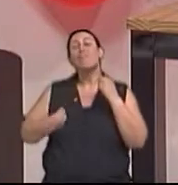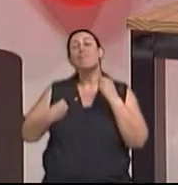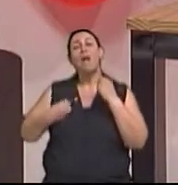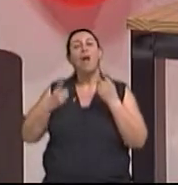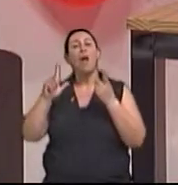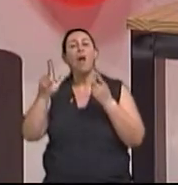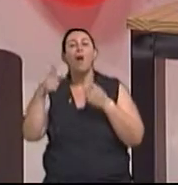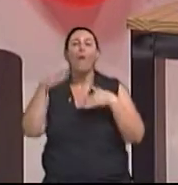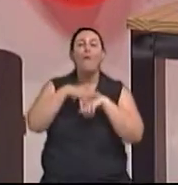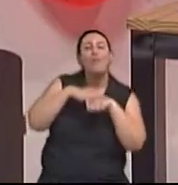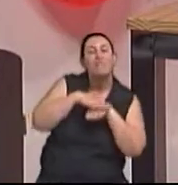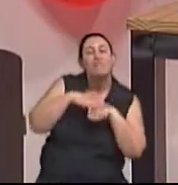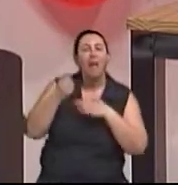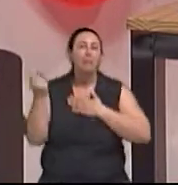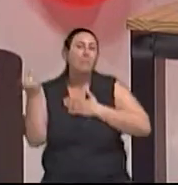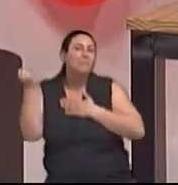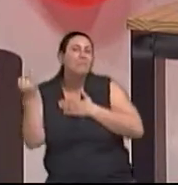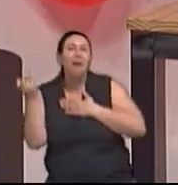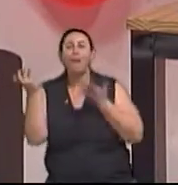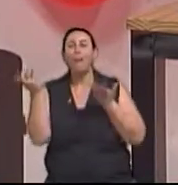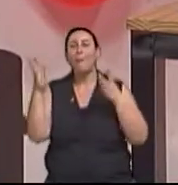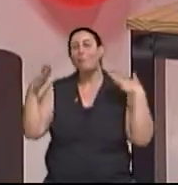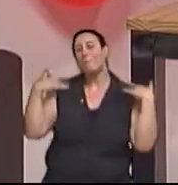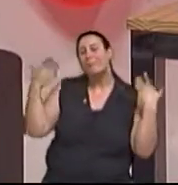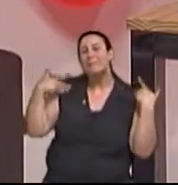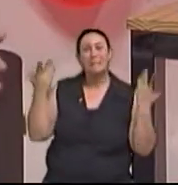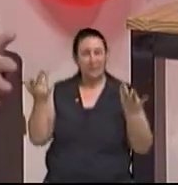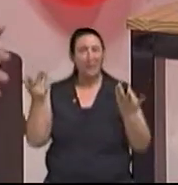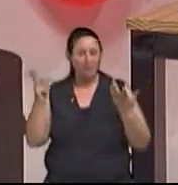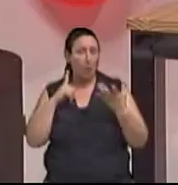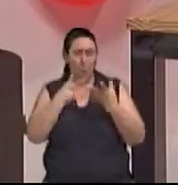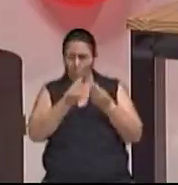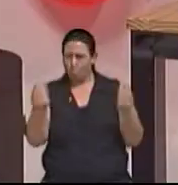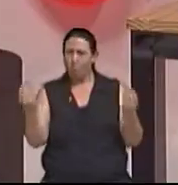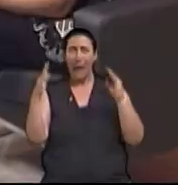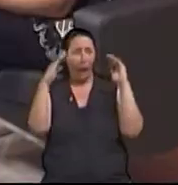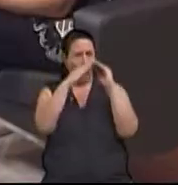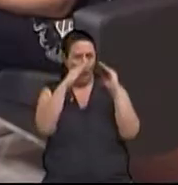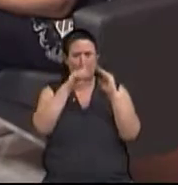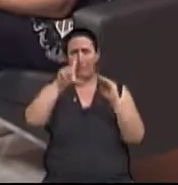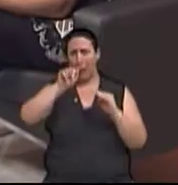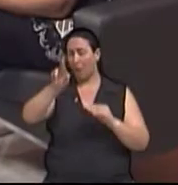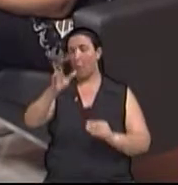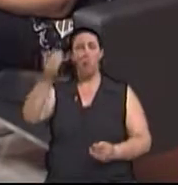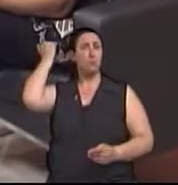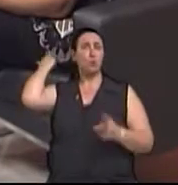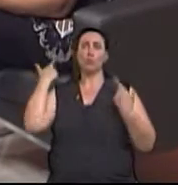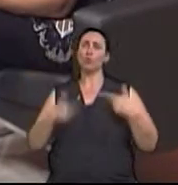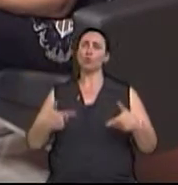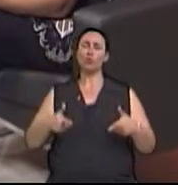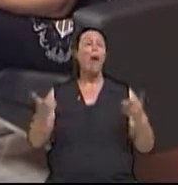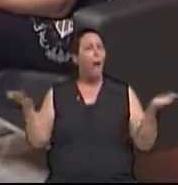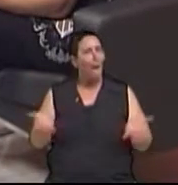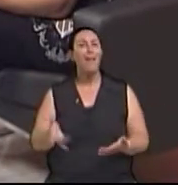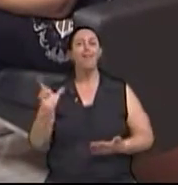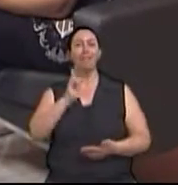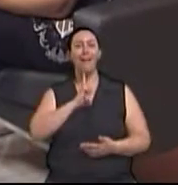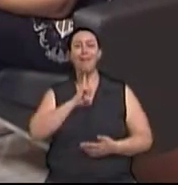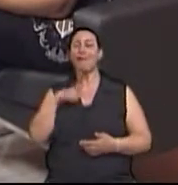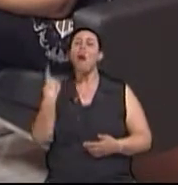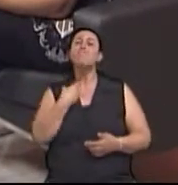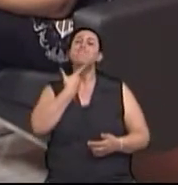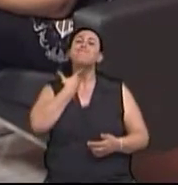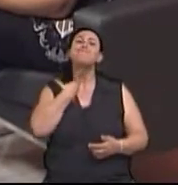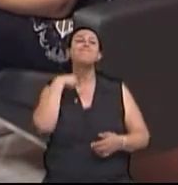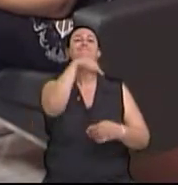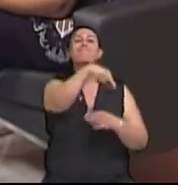dançar passear Há muitas coisas hoje numa casa de saúde que não tinham antigamente era quase que um lugar